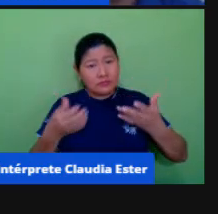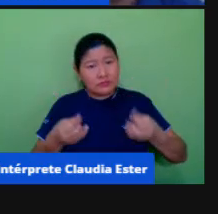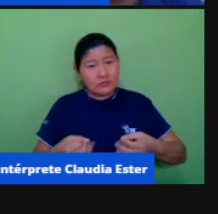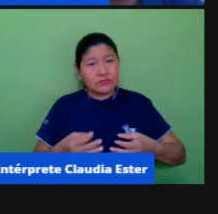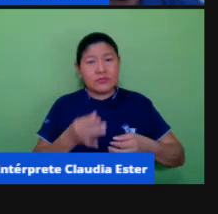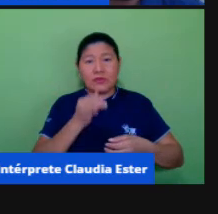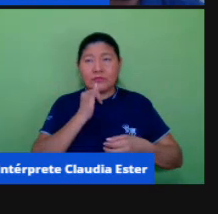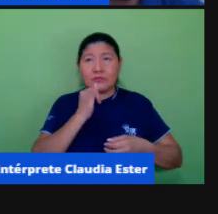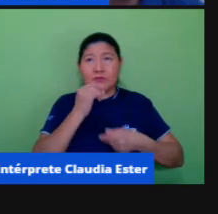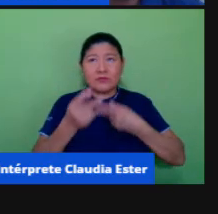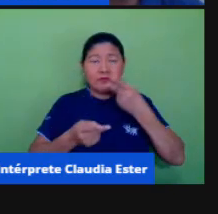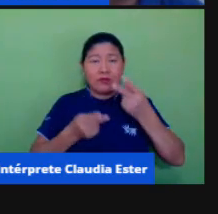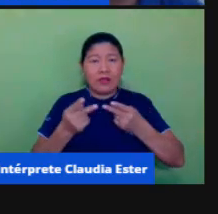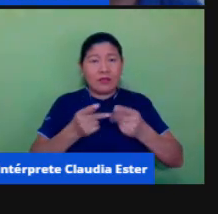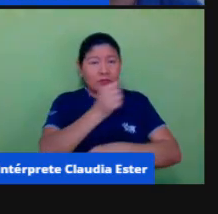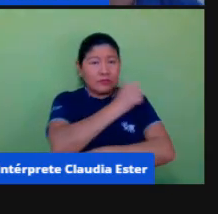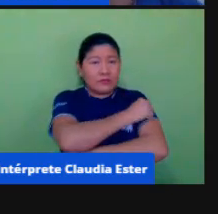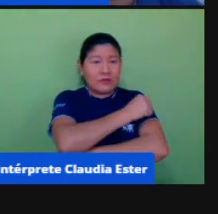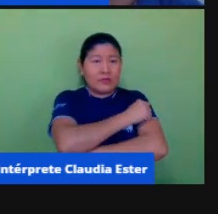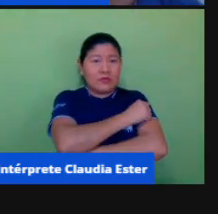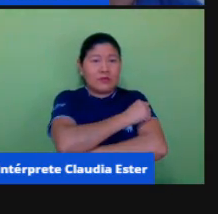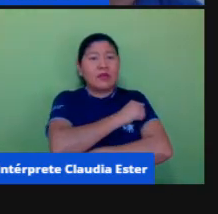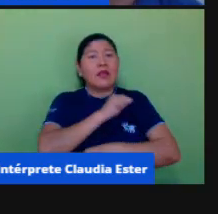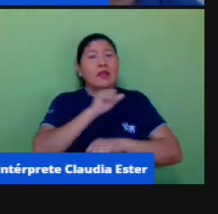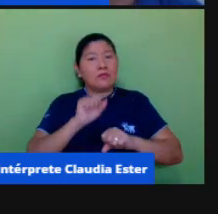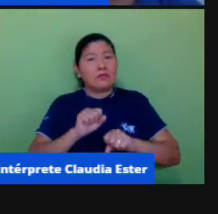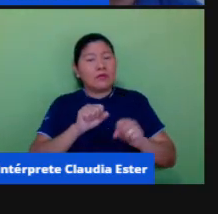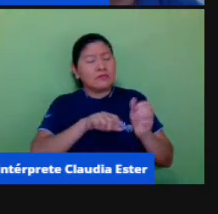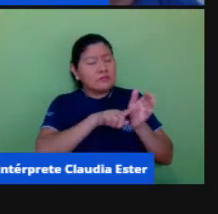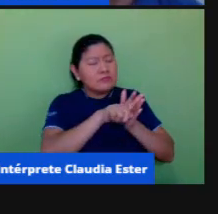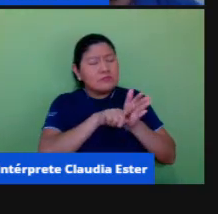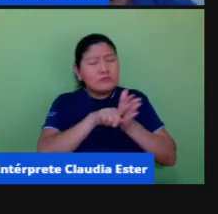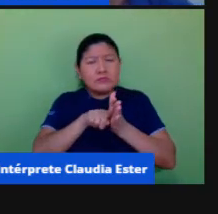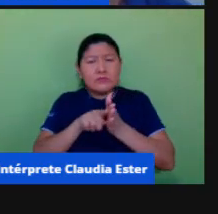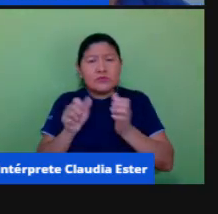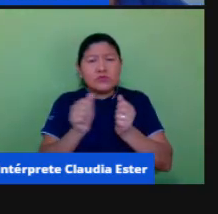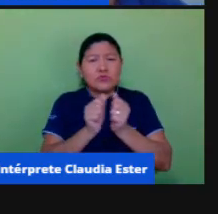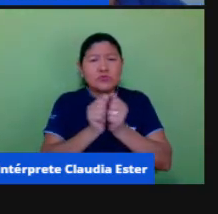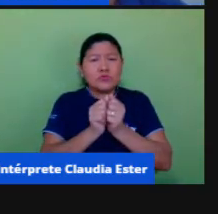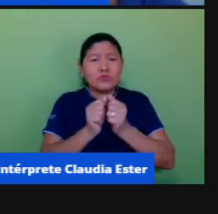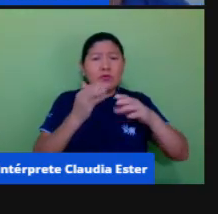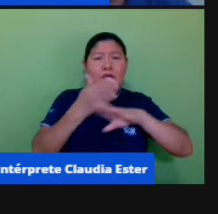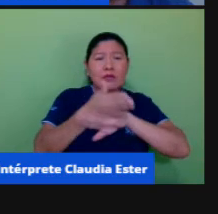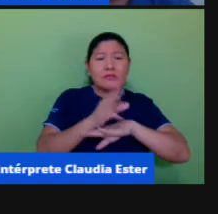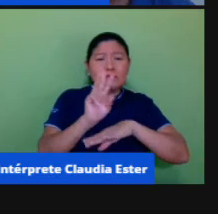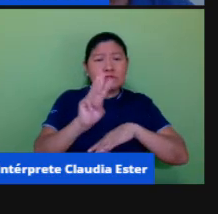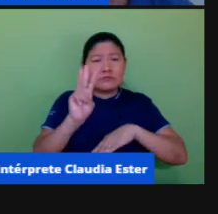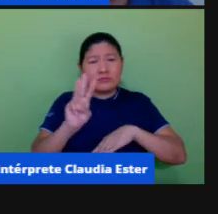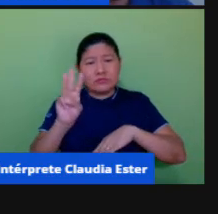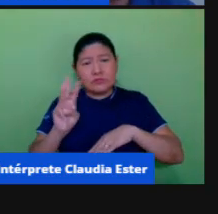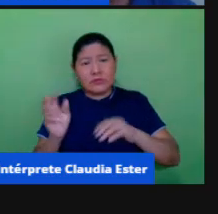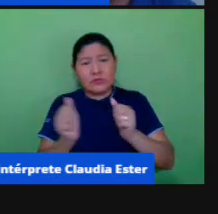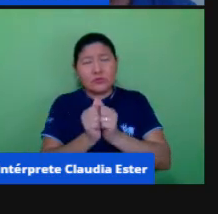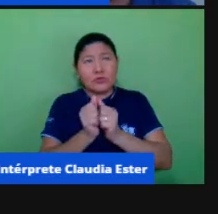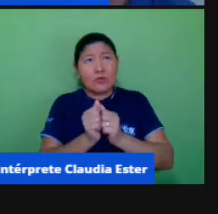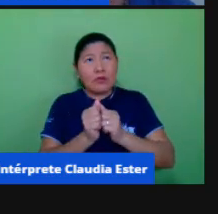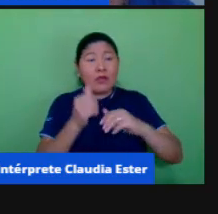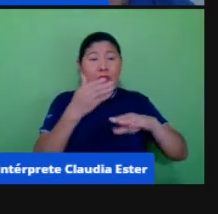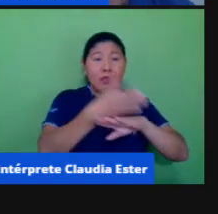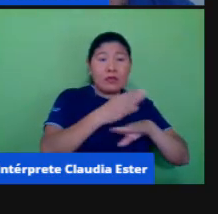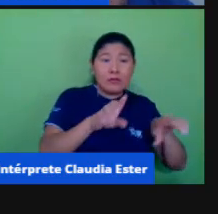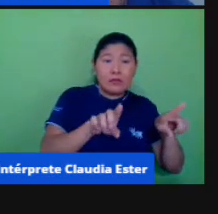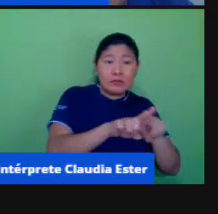aluno. Isso aí ele pode acessar uma plataforma e ler, ou ele pode buscar uma biblioteca, não é o caso